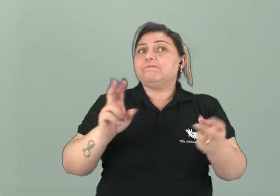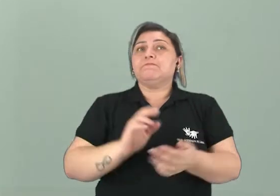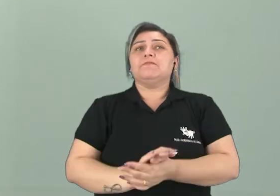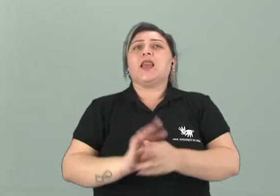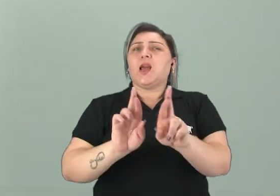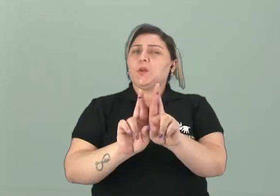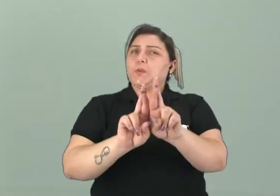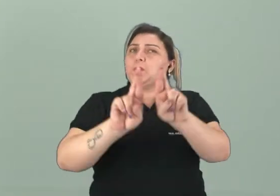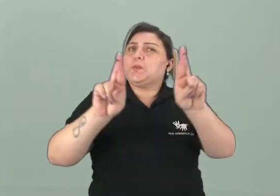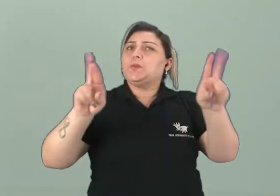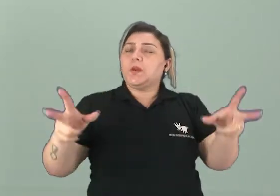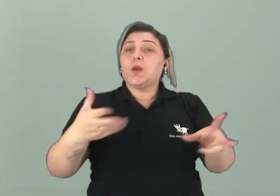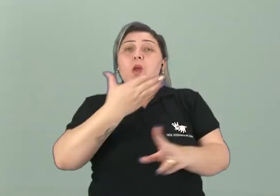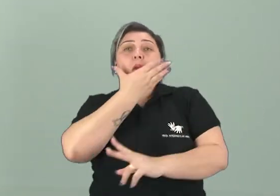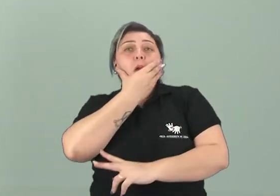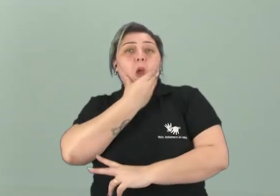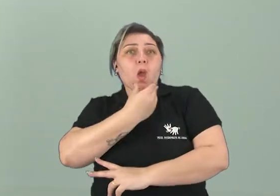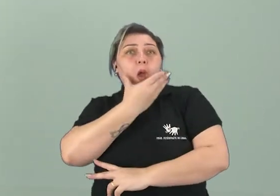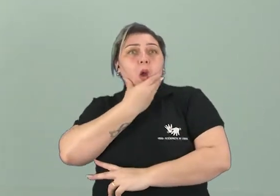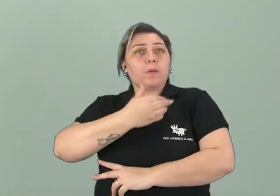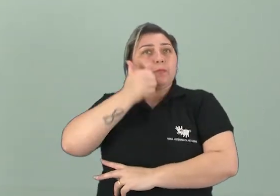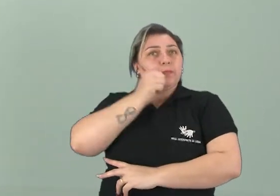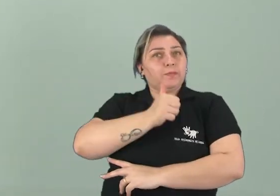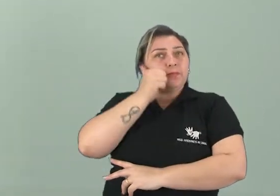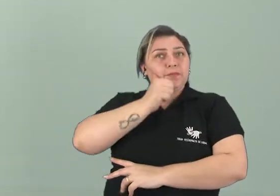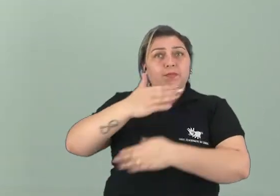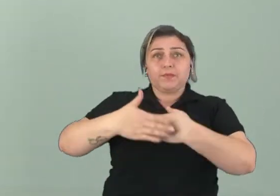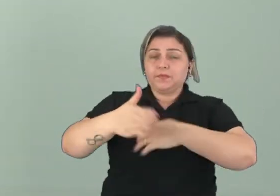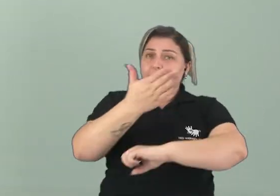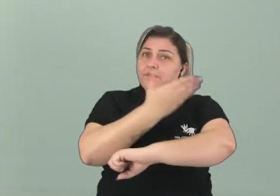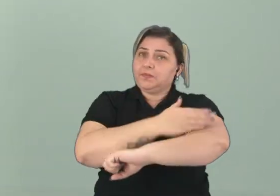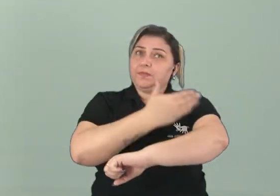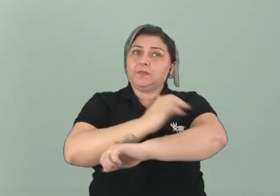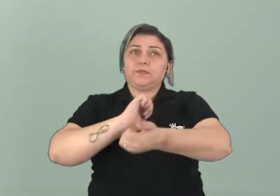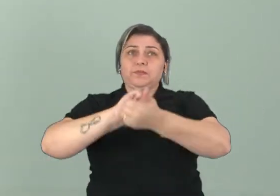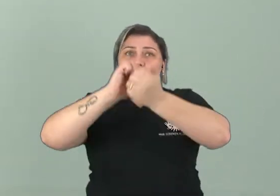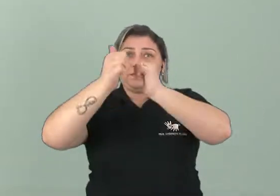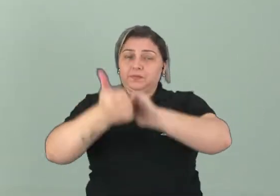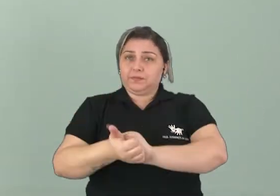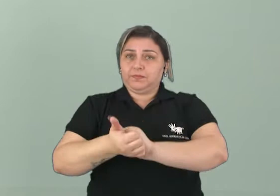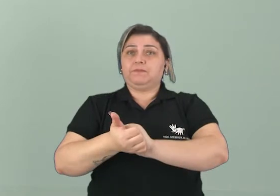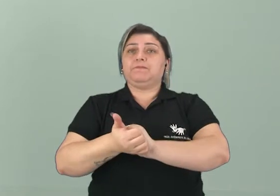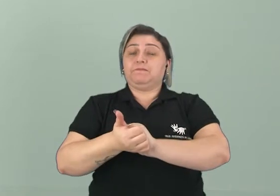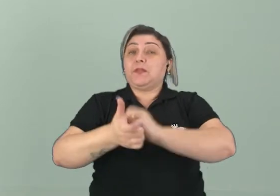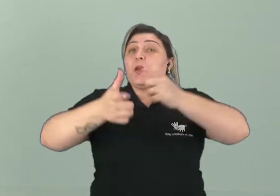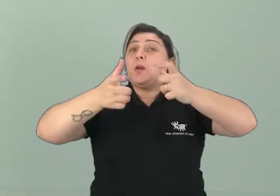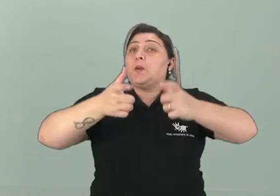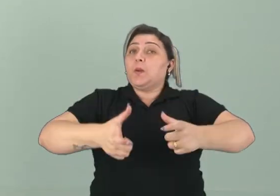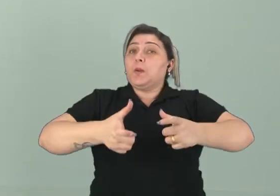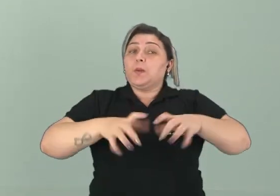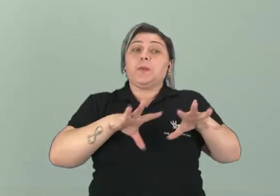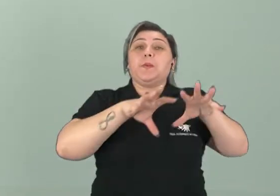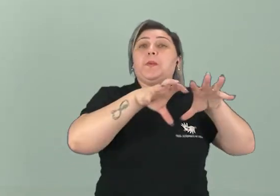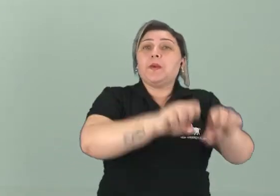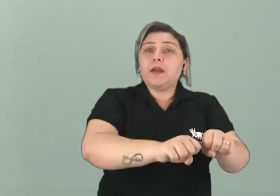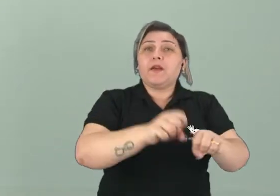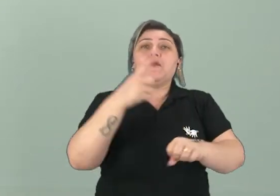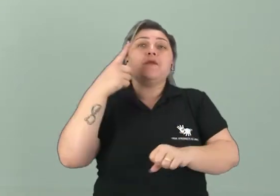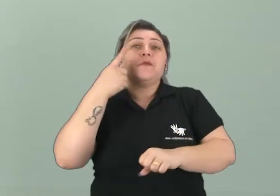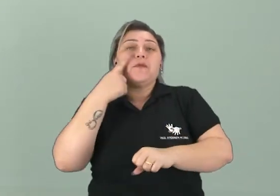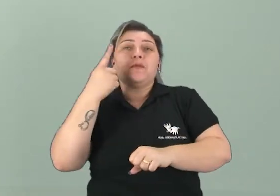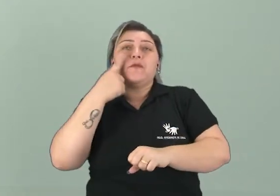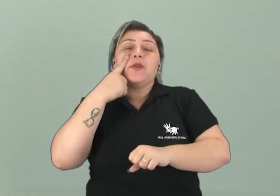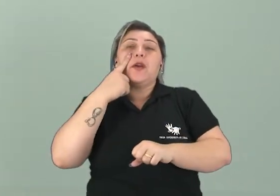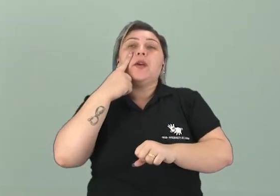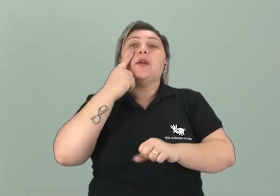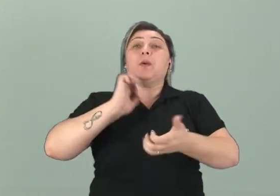As diferenças e as desigualdades entre homens e mulheres a partir das práticas esportivas. E a gente vai ver um pouquinho sobre o esporte